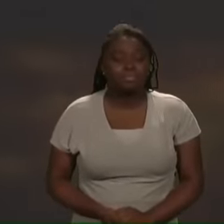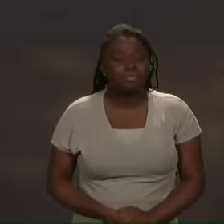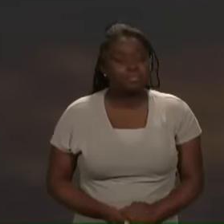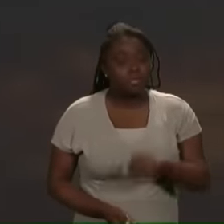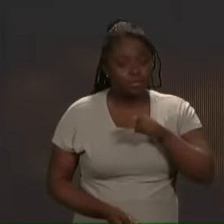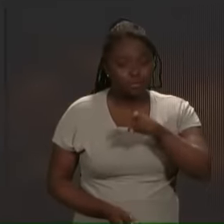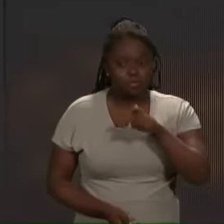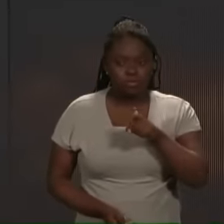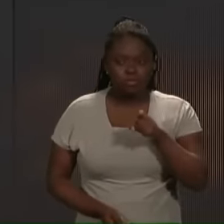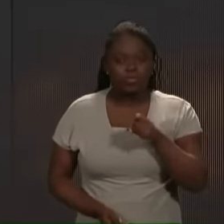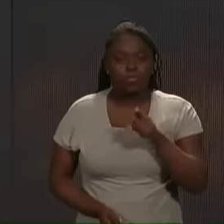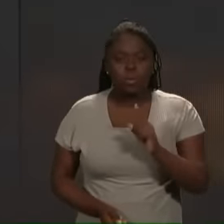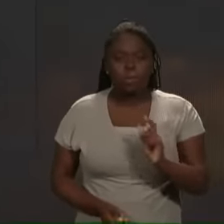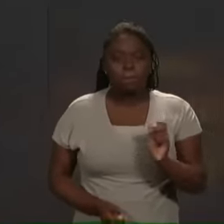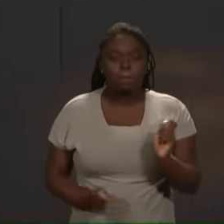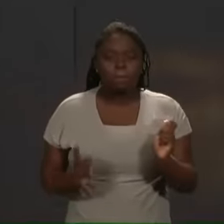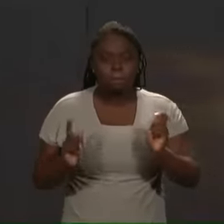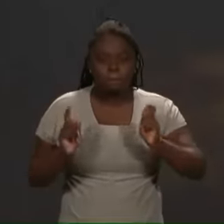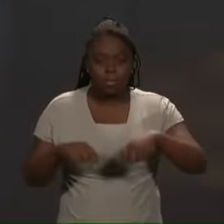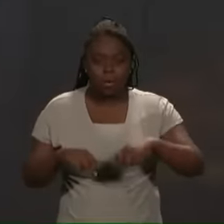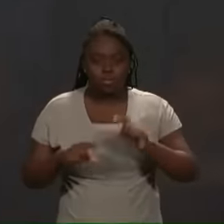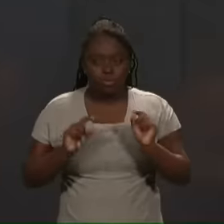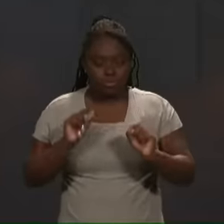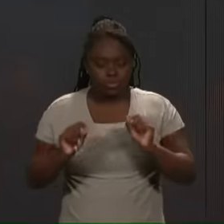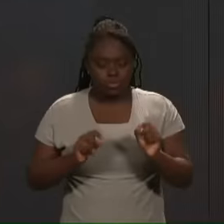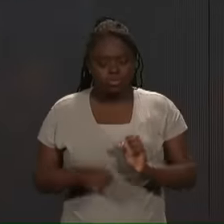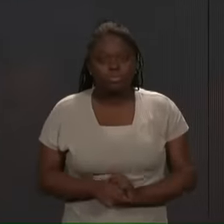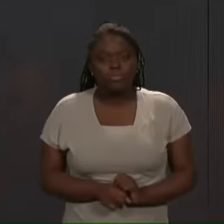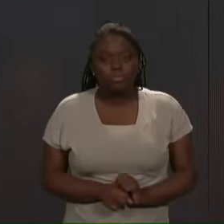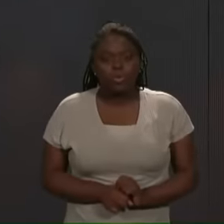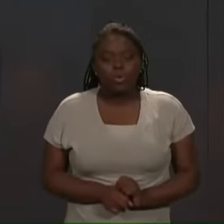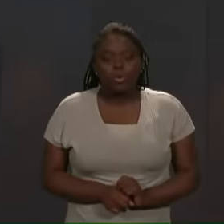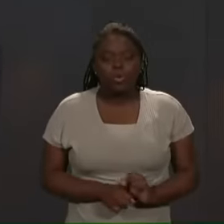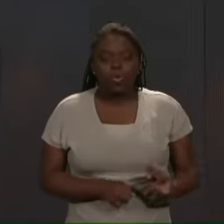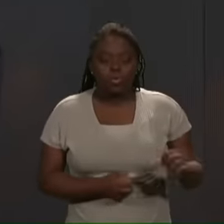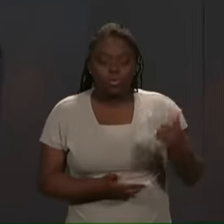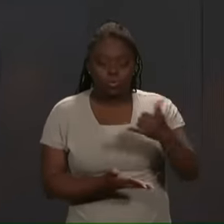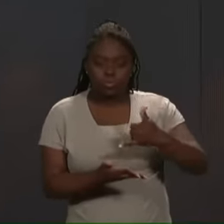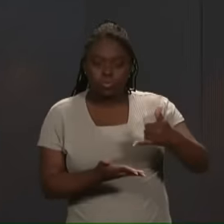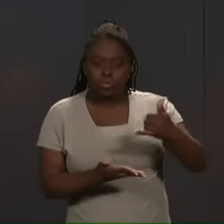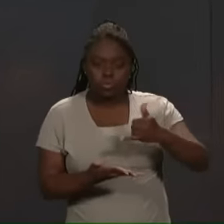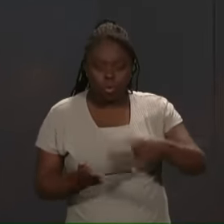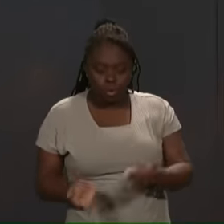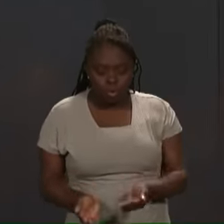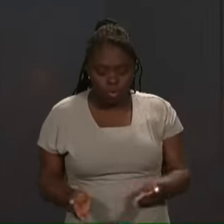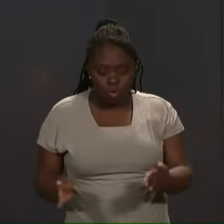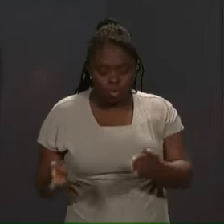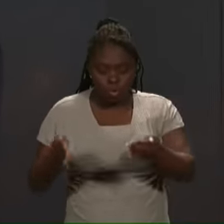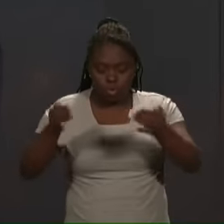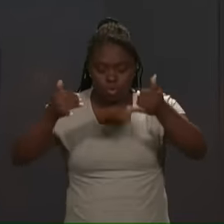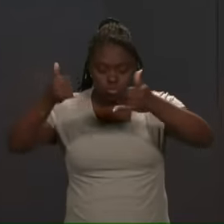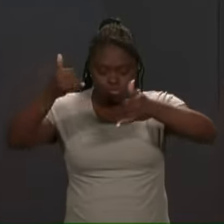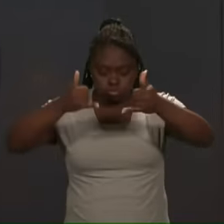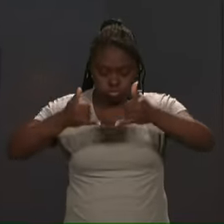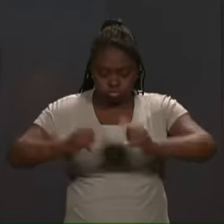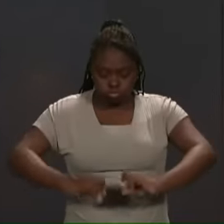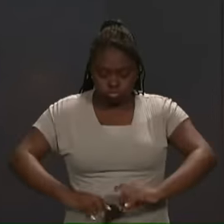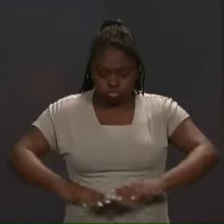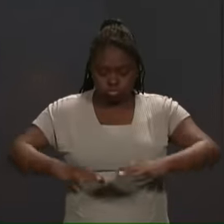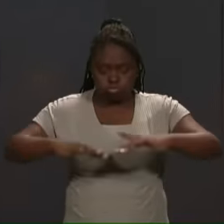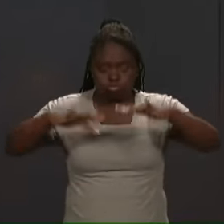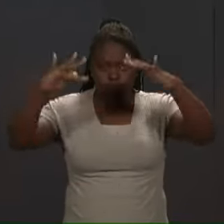muito grande para encher de óleo, mas você pode ter um recipiente muito pequenininho também.